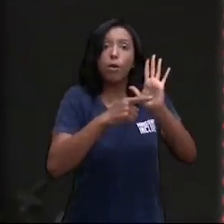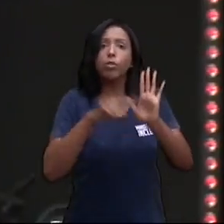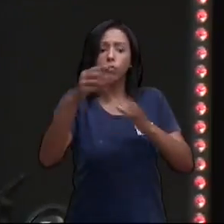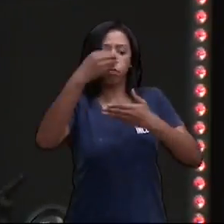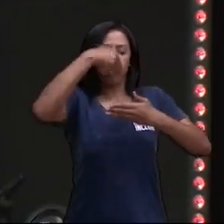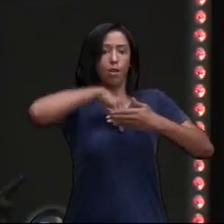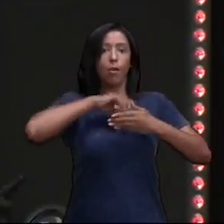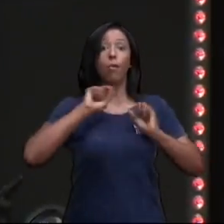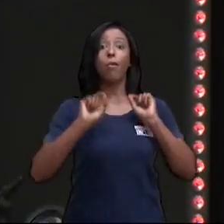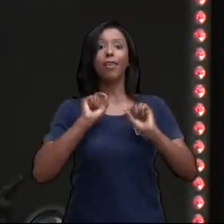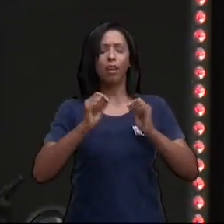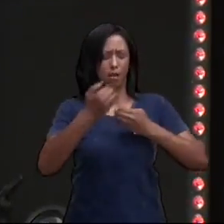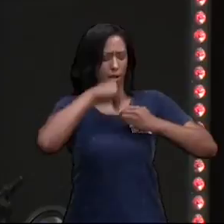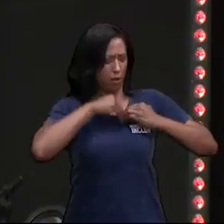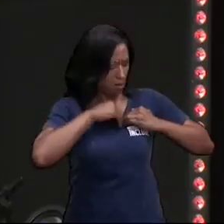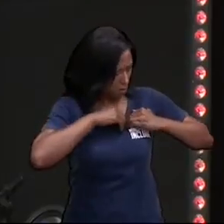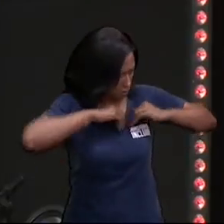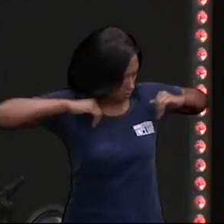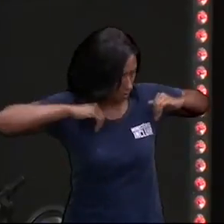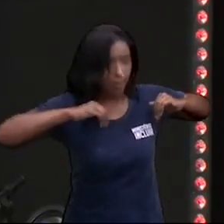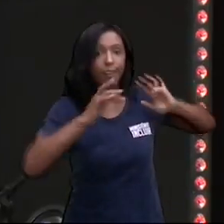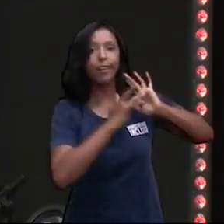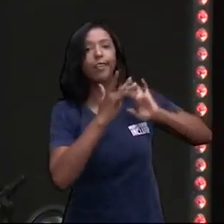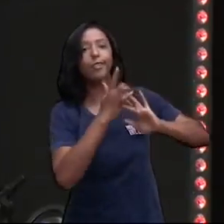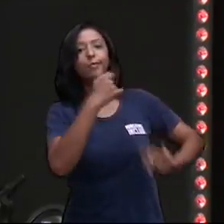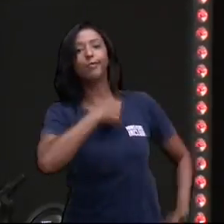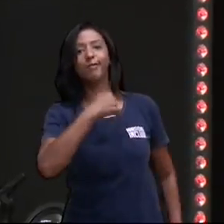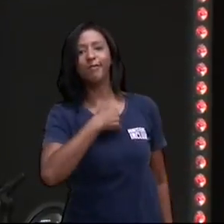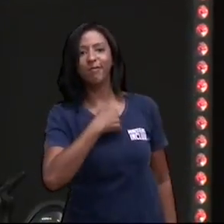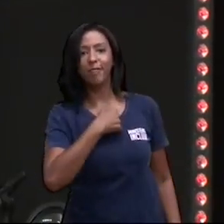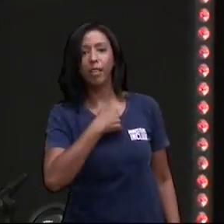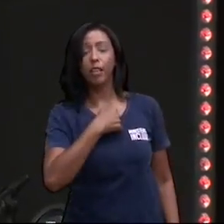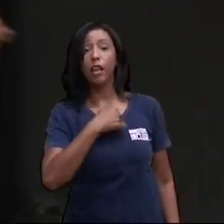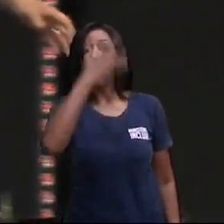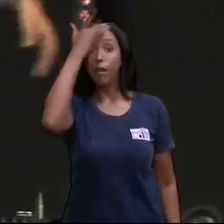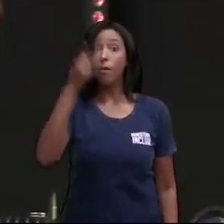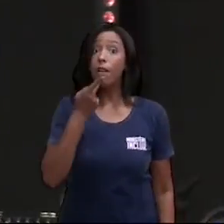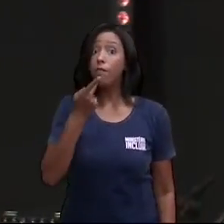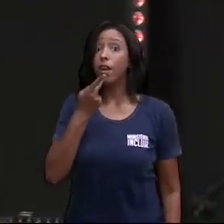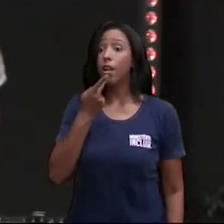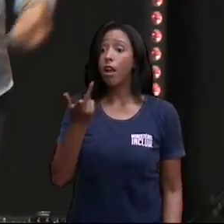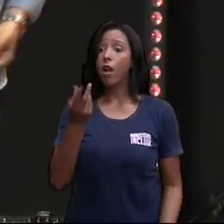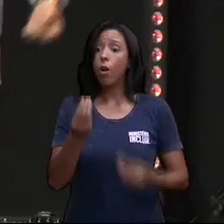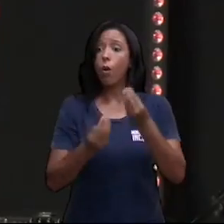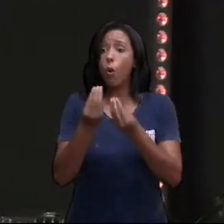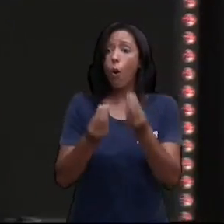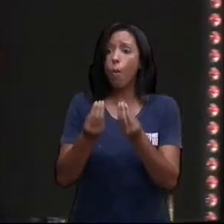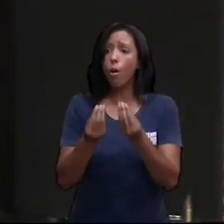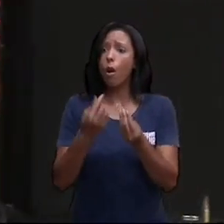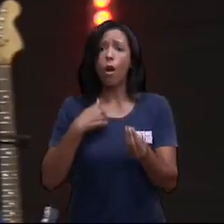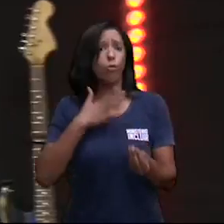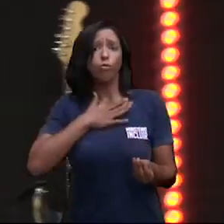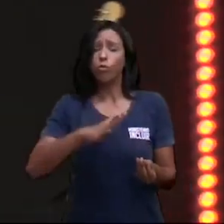essência a sua essência tem que ser Cristo portanto a pessoa que diz olha eu não gosto que ninguém saiba do que eu faço